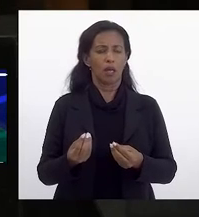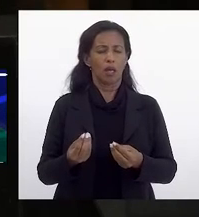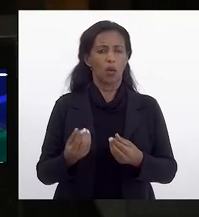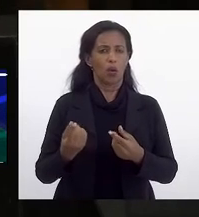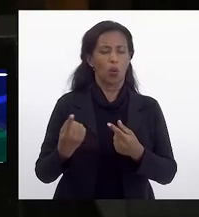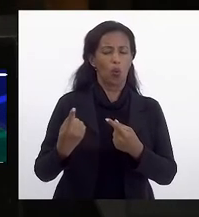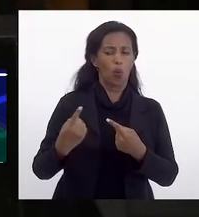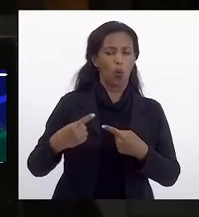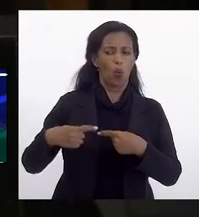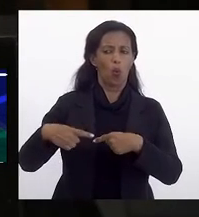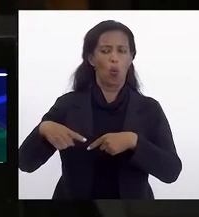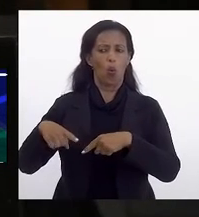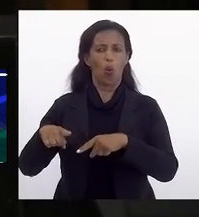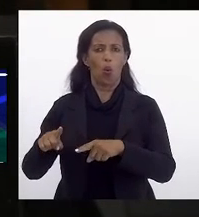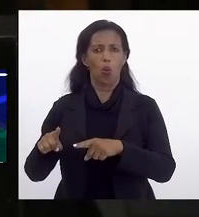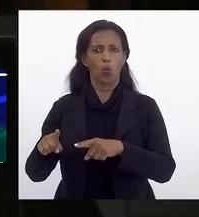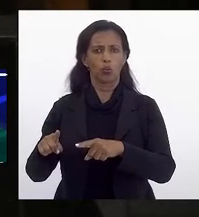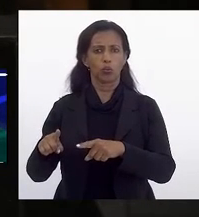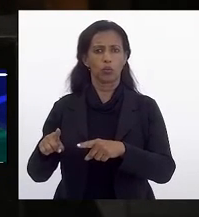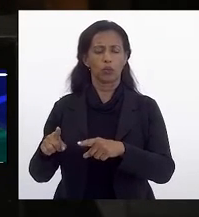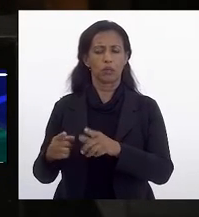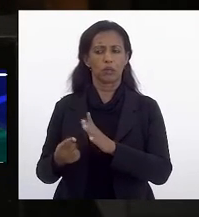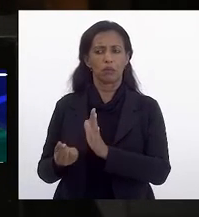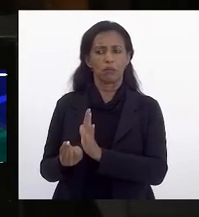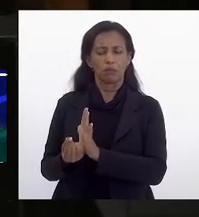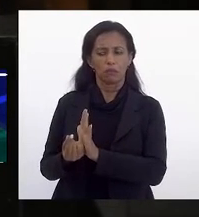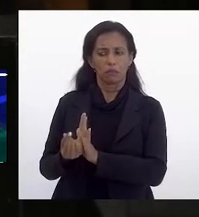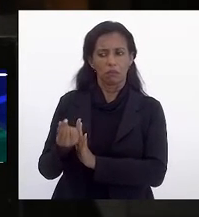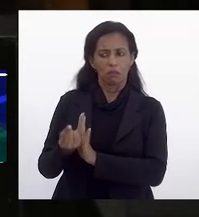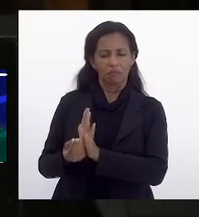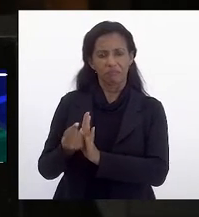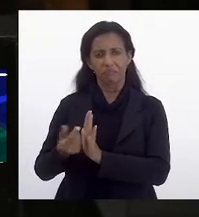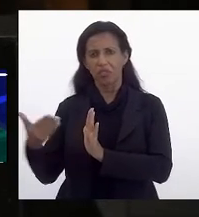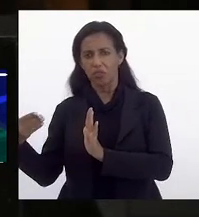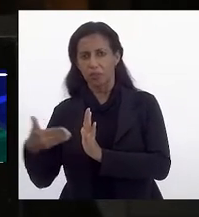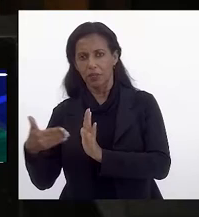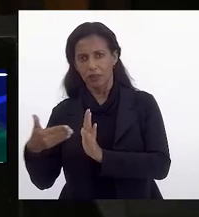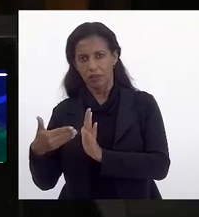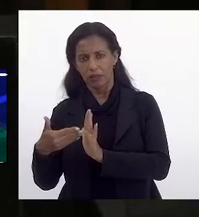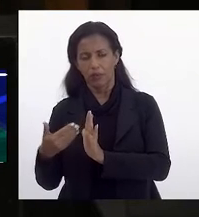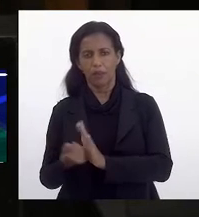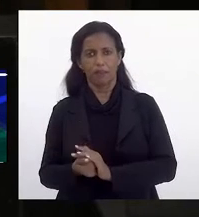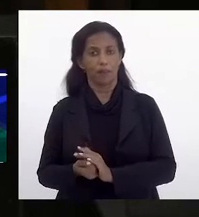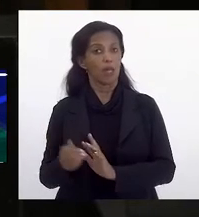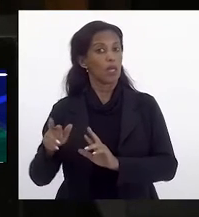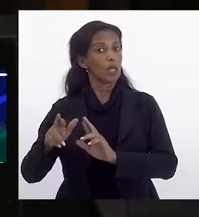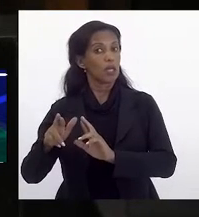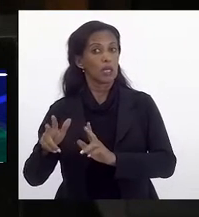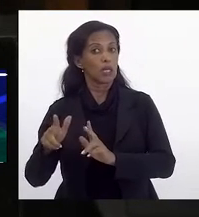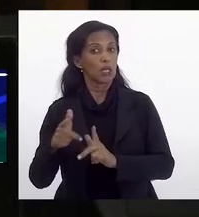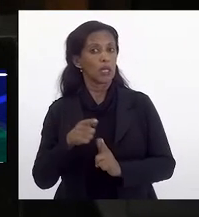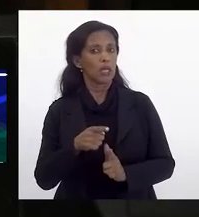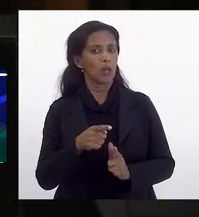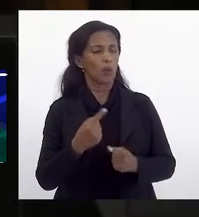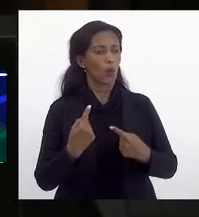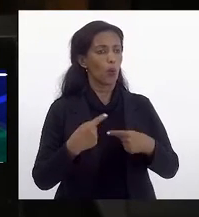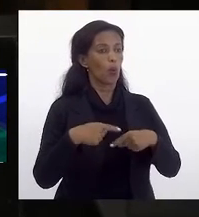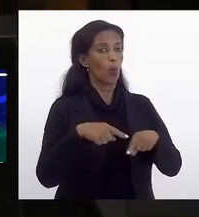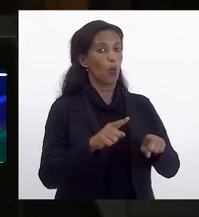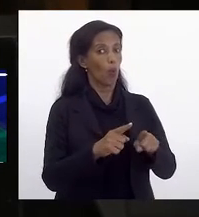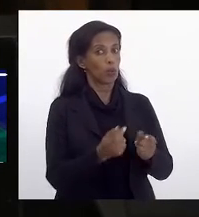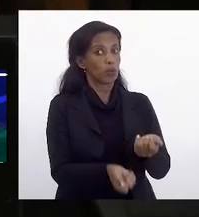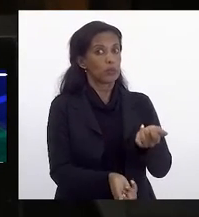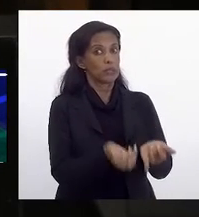função de uma contraprestação de serviço específica, que não é o caso do combate a